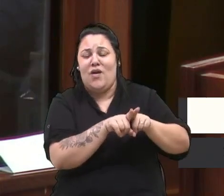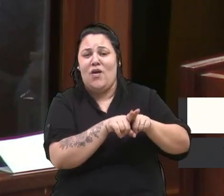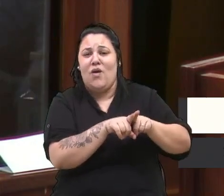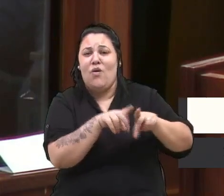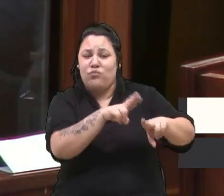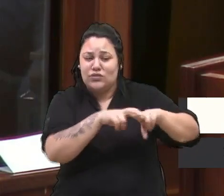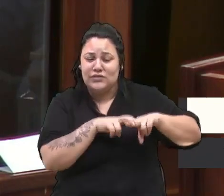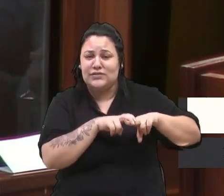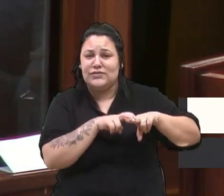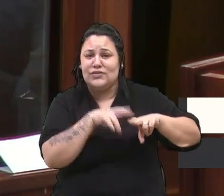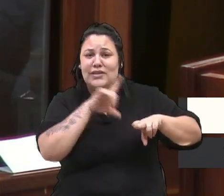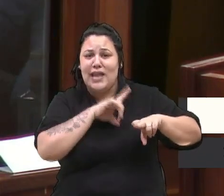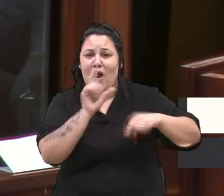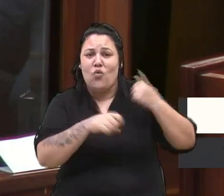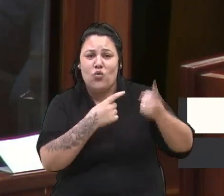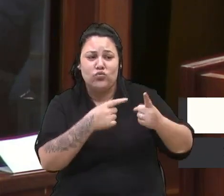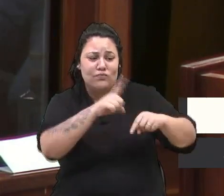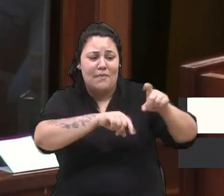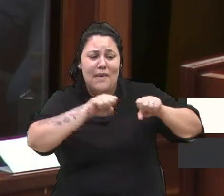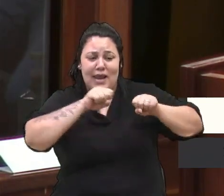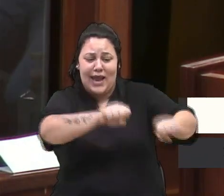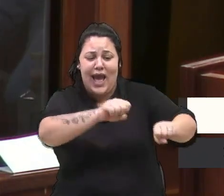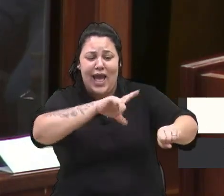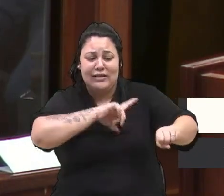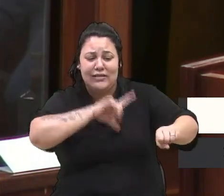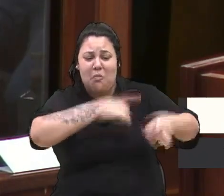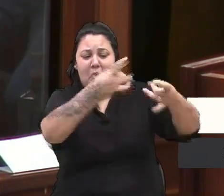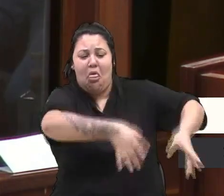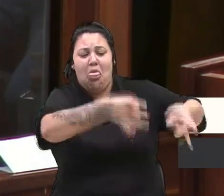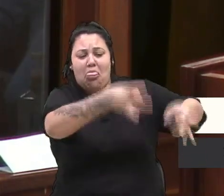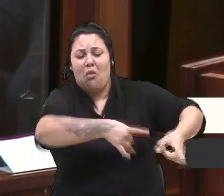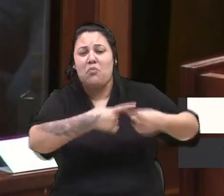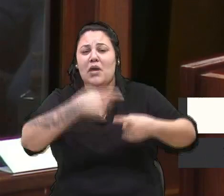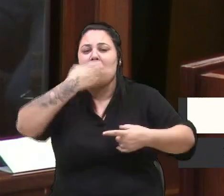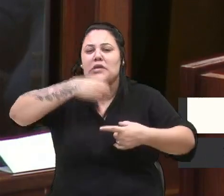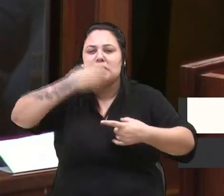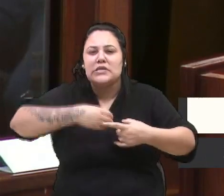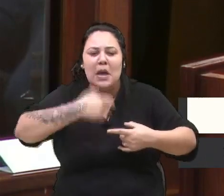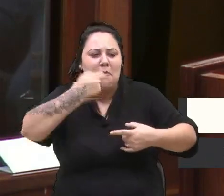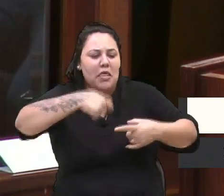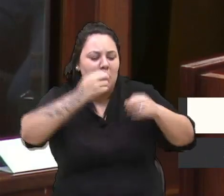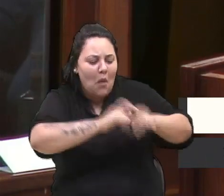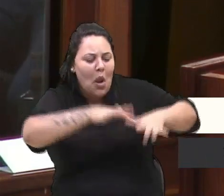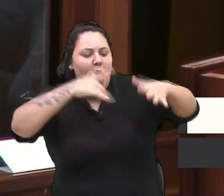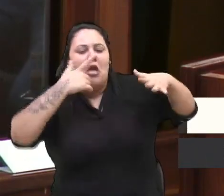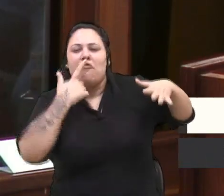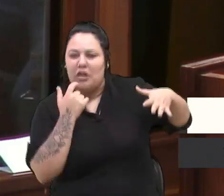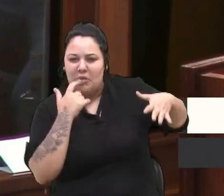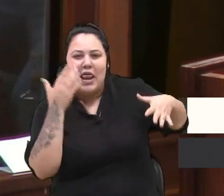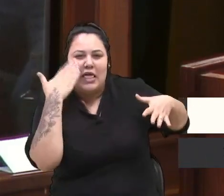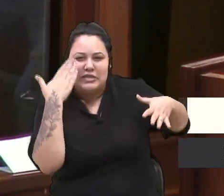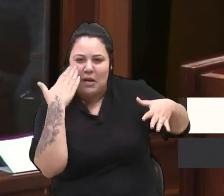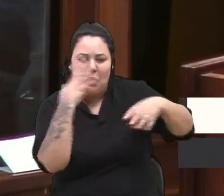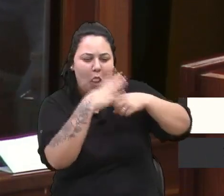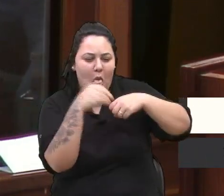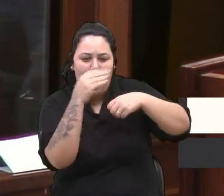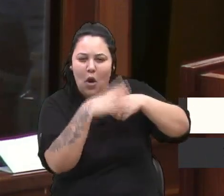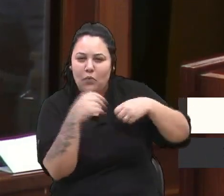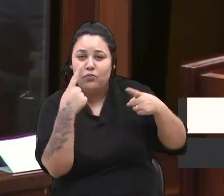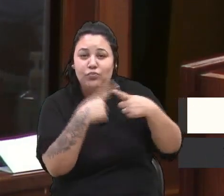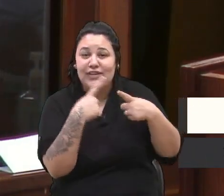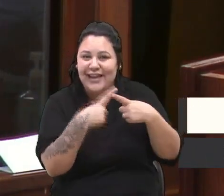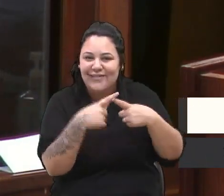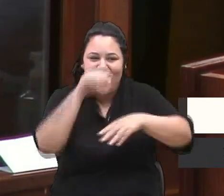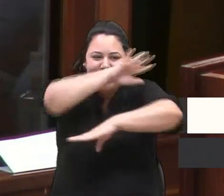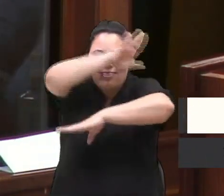causa que não tem aquela cor bonita, aquela maçã vermelha, aquele pêssego colorido, porque a tela não deixa os raios do sol